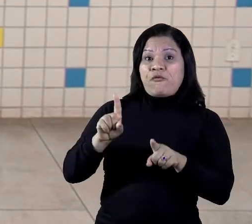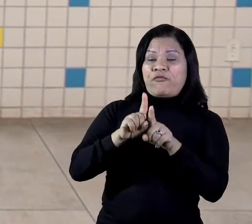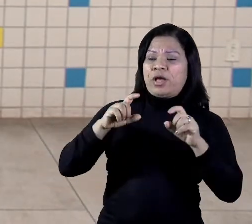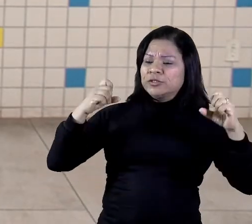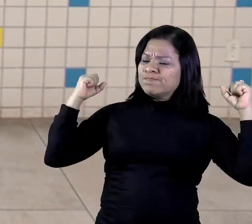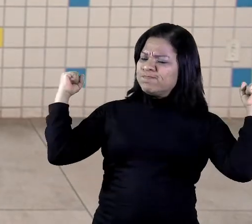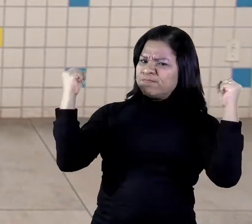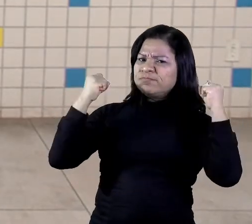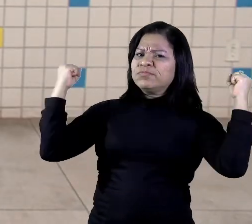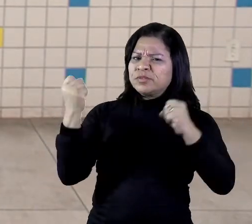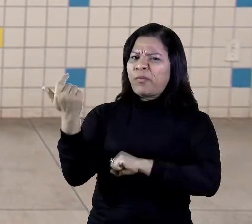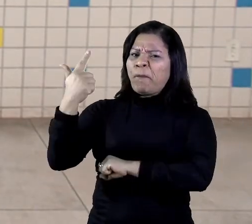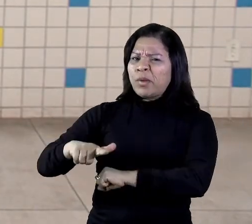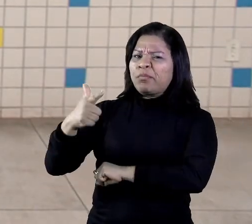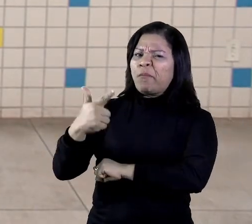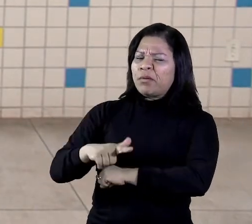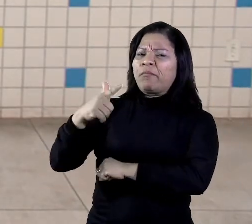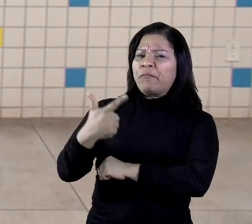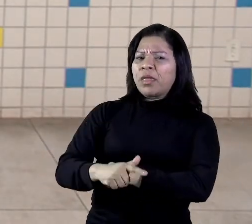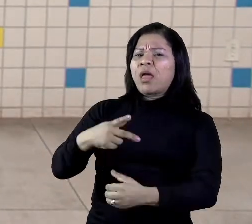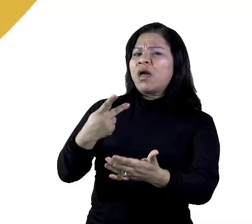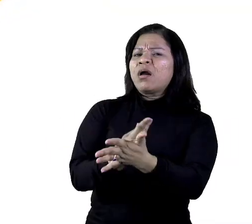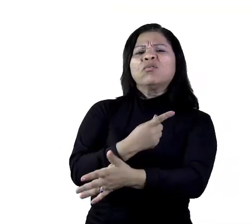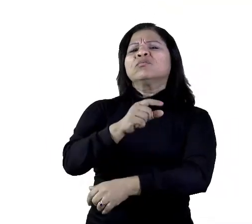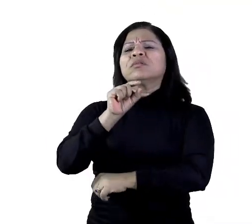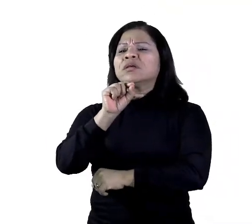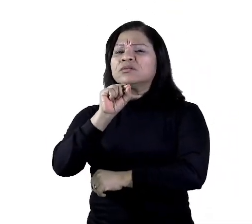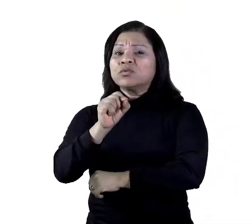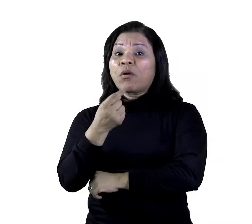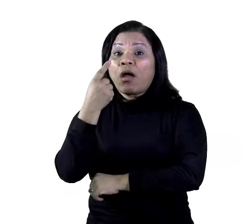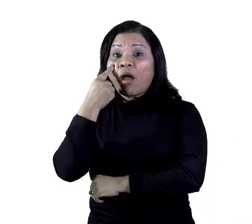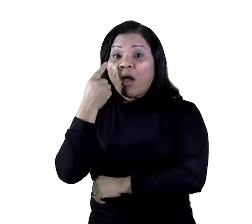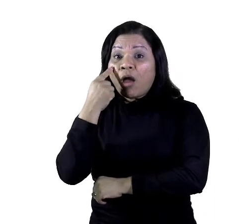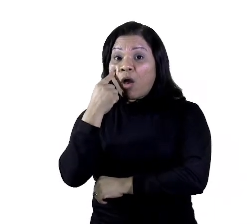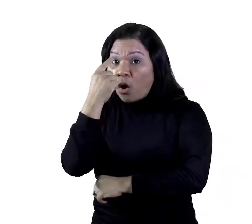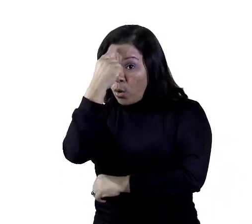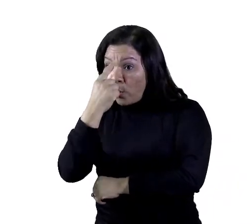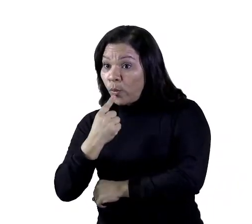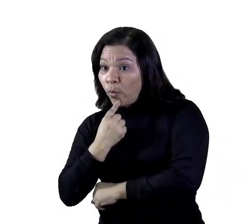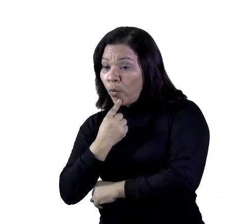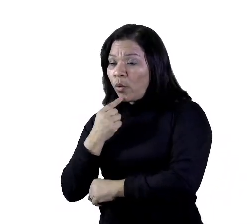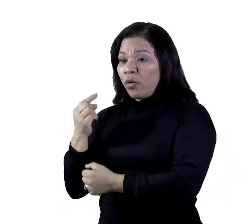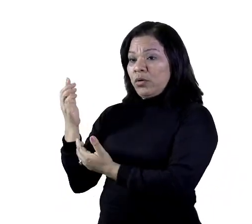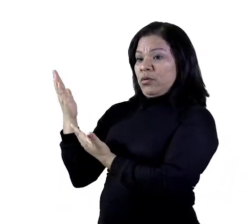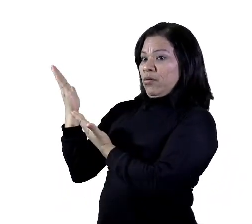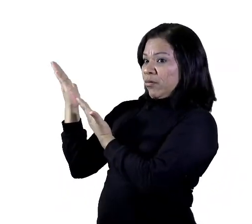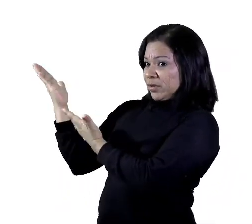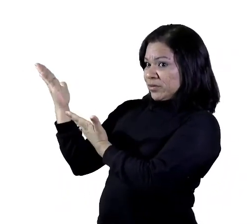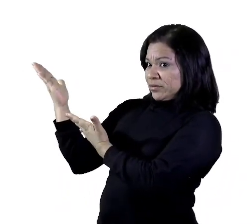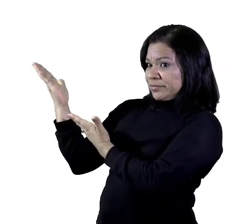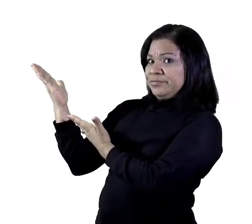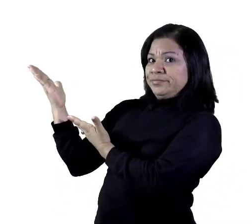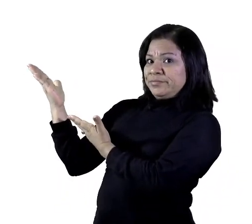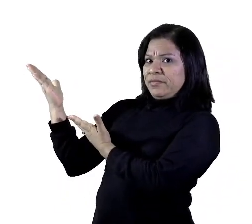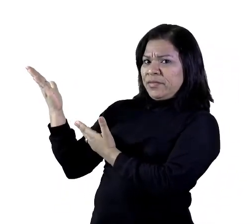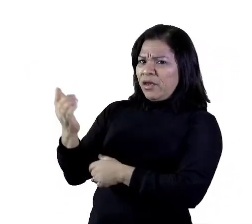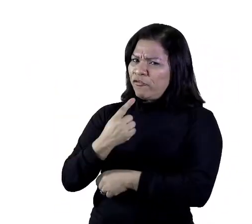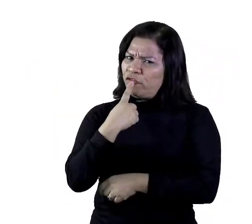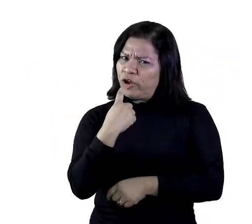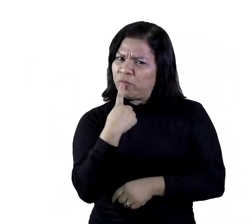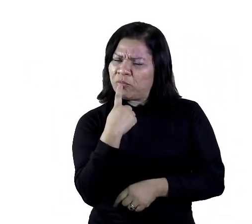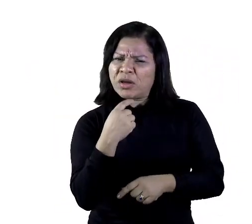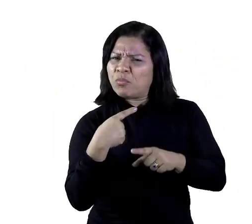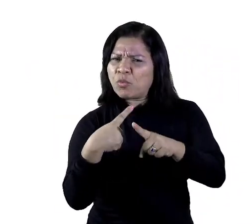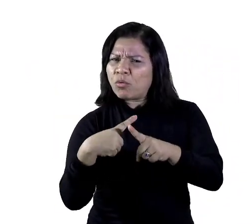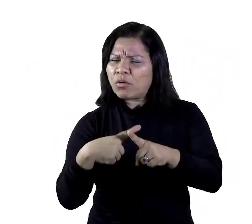muito repetida, o que acontece? Olha a gravura que tem aí. Esse vermelho aí não é que vai ficar vermelho assim. O vermelho